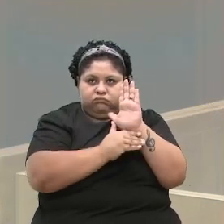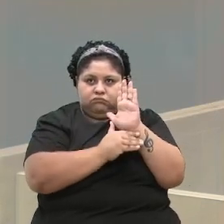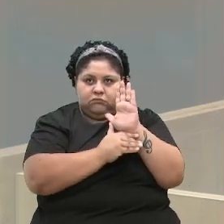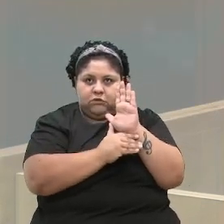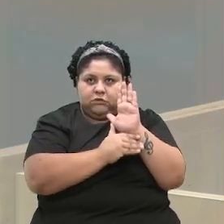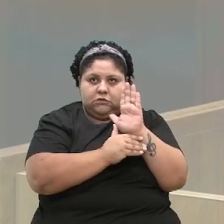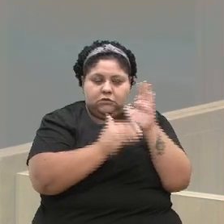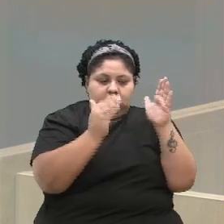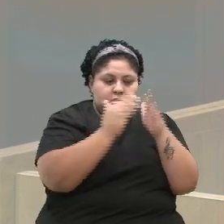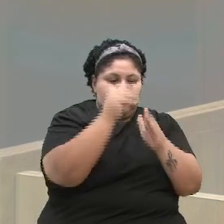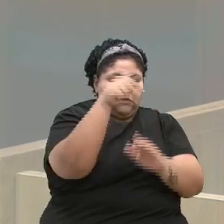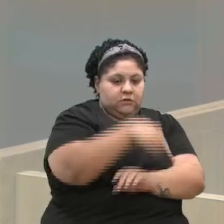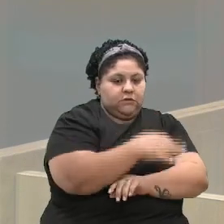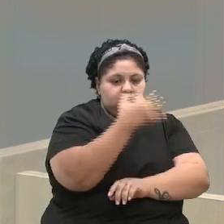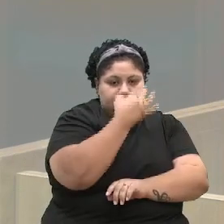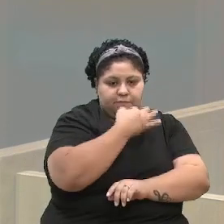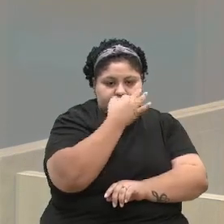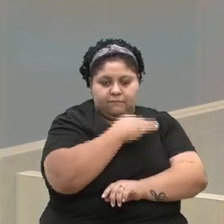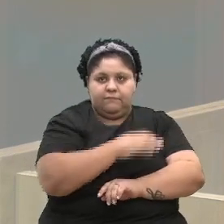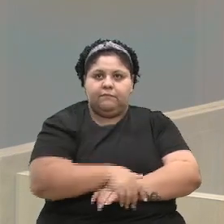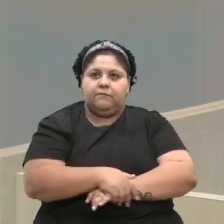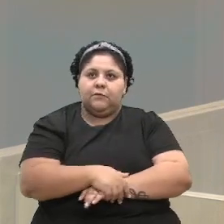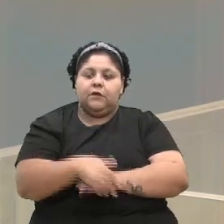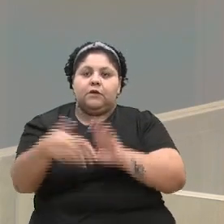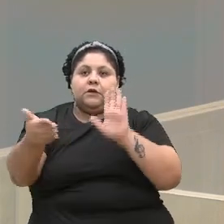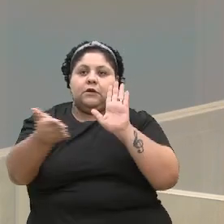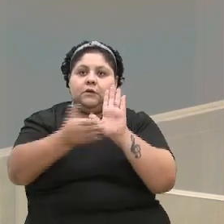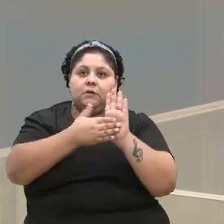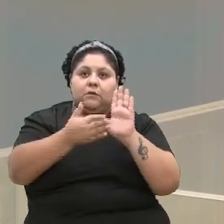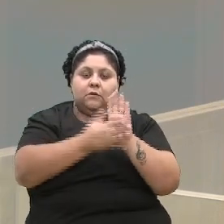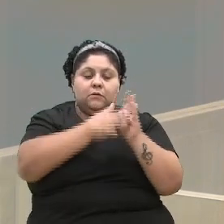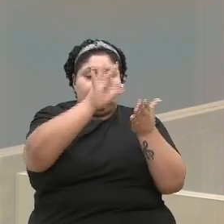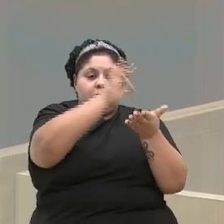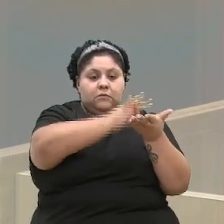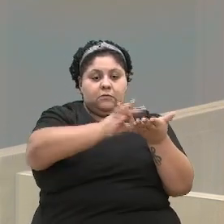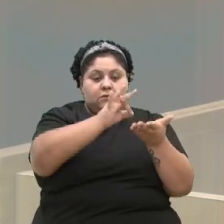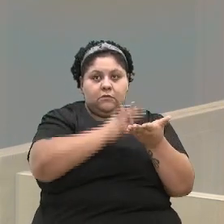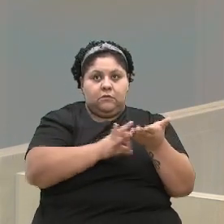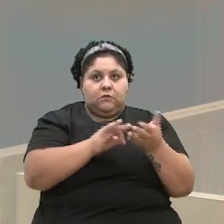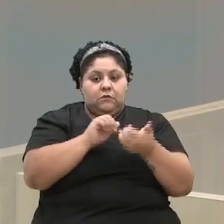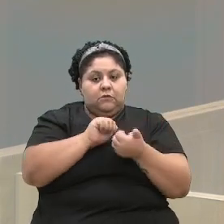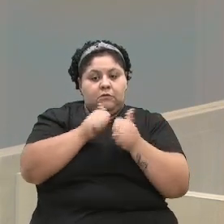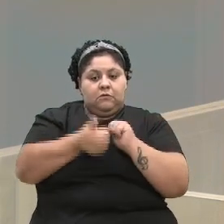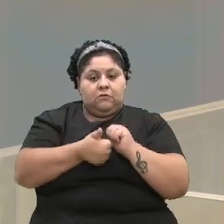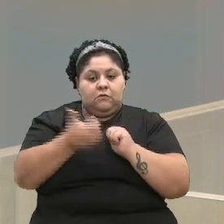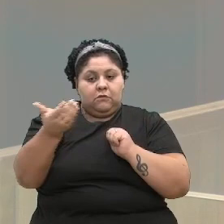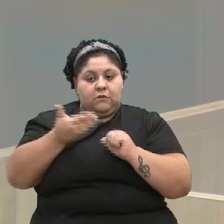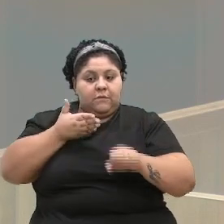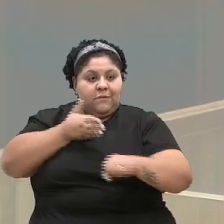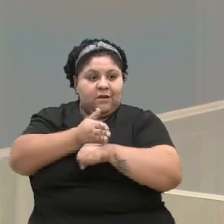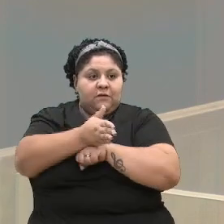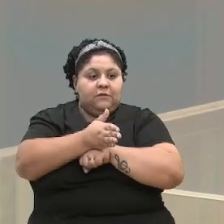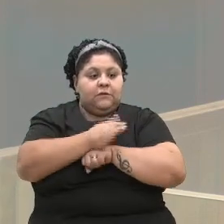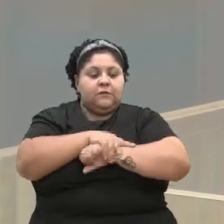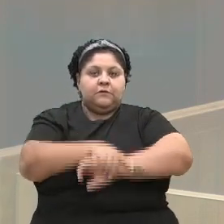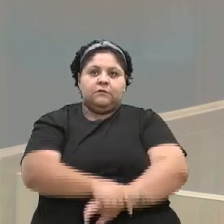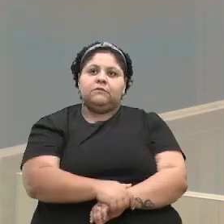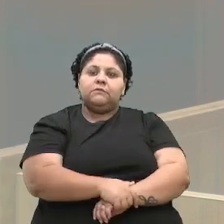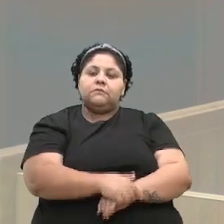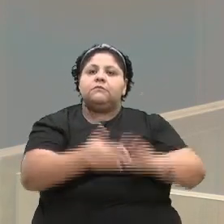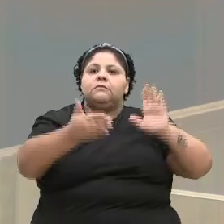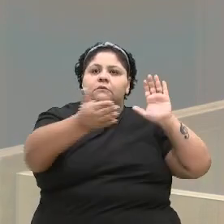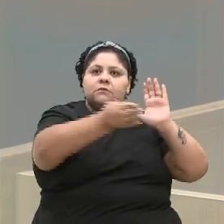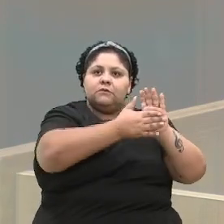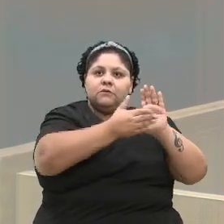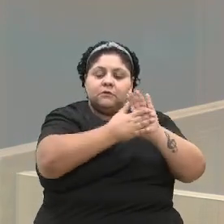no município de Caxias do Sul, comprovar a inscrição na competição que pretende participar, comprovar